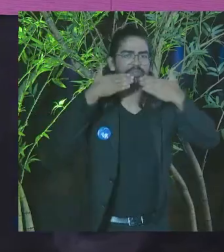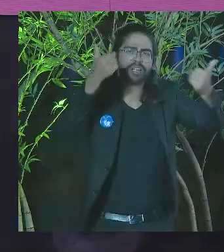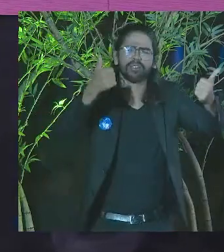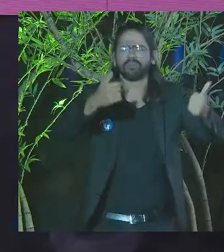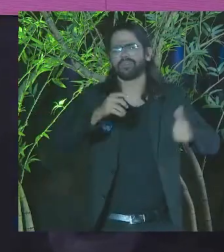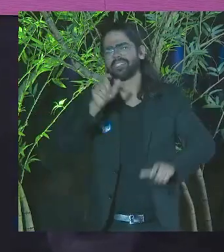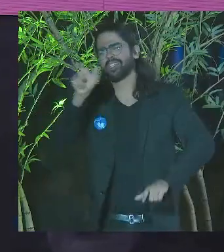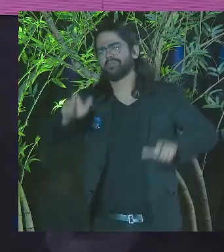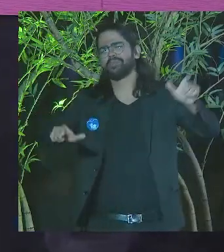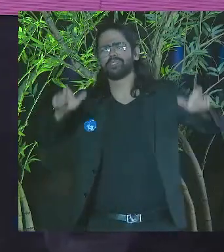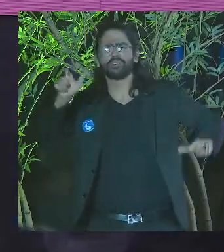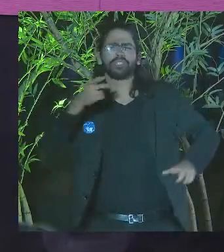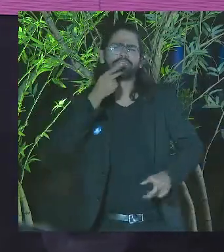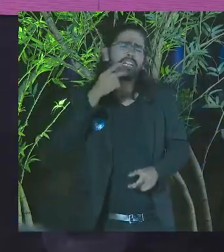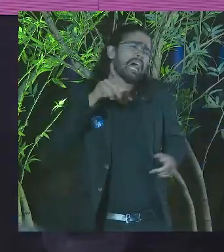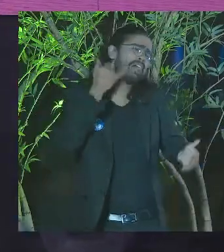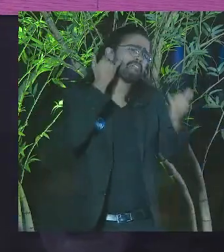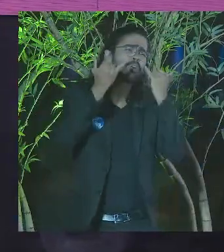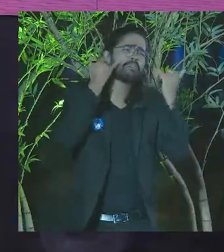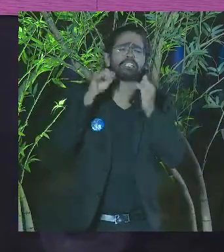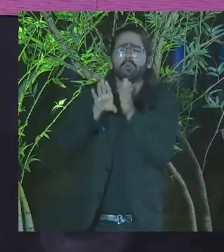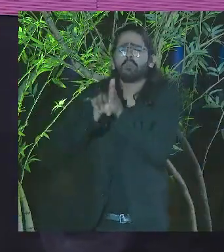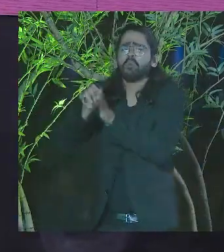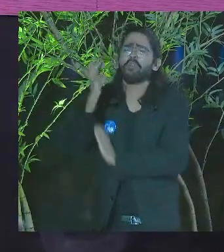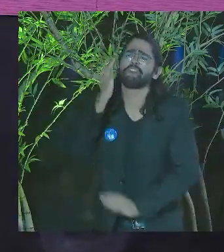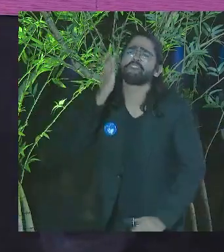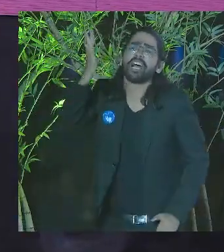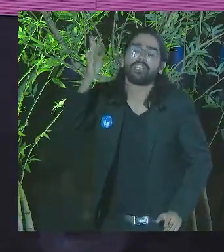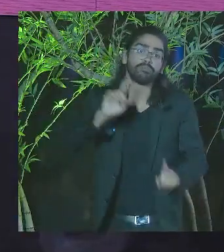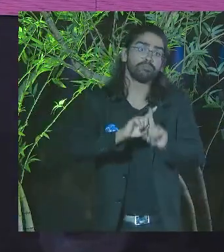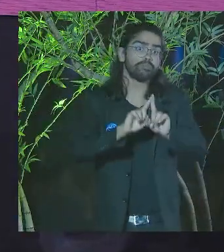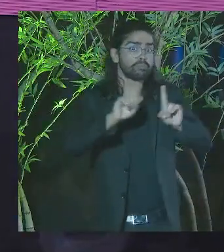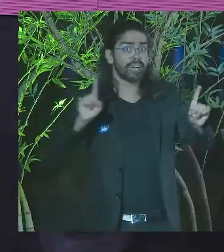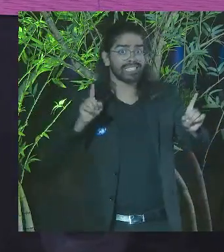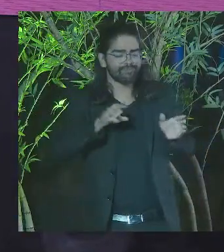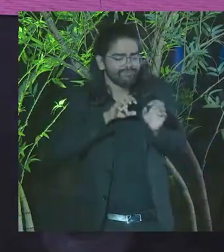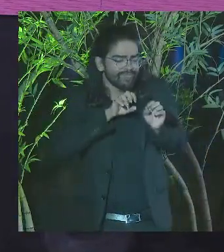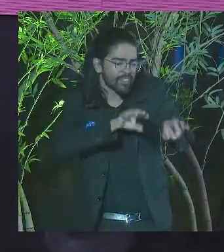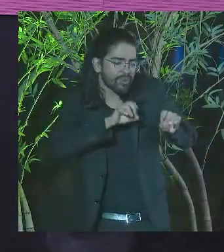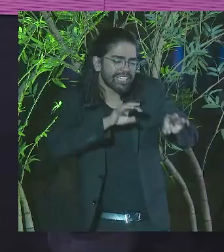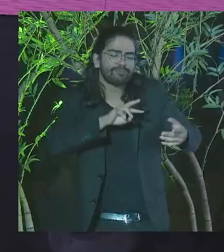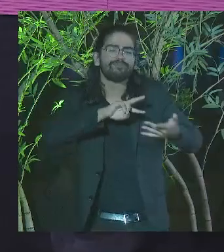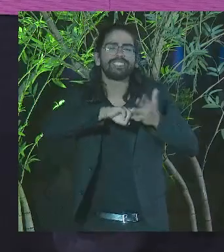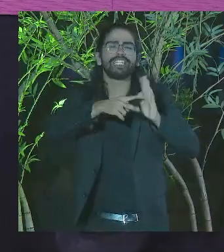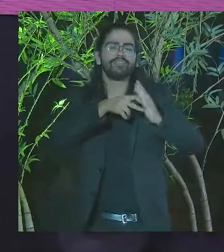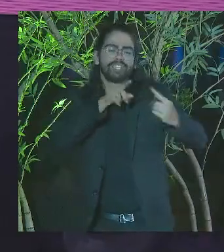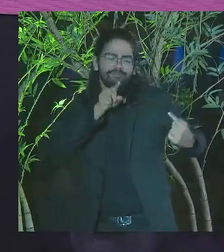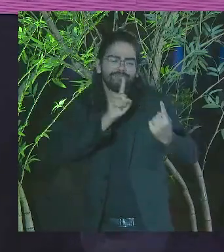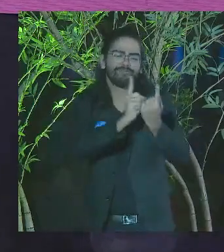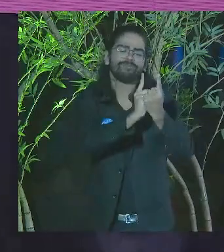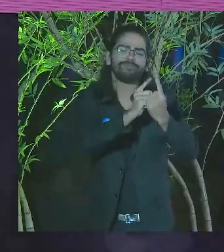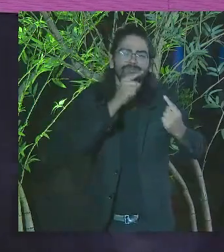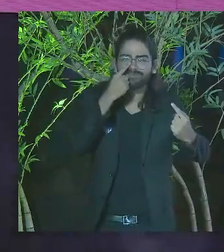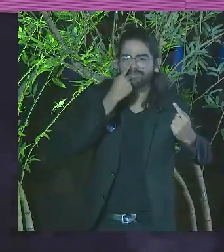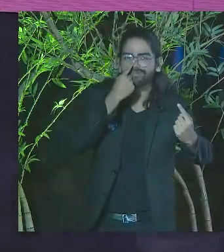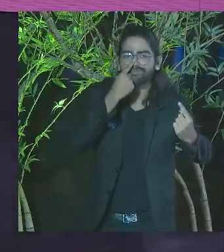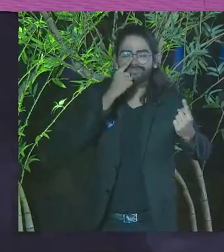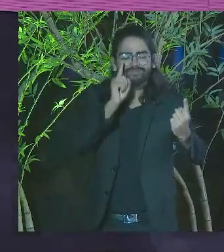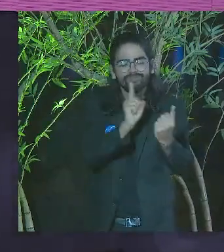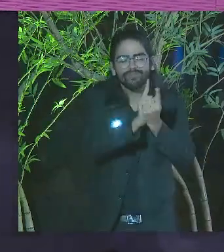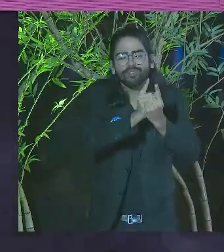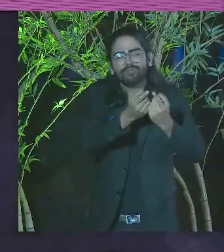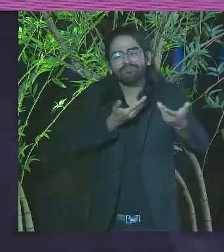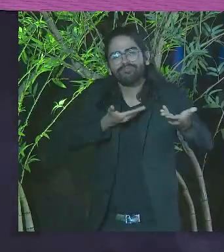fala, tem muita informação, é só procurar no Google, mas educação é diferente. Educação requer afeto, né, de verbo, da gente